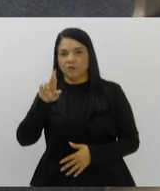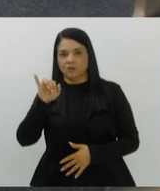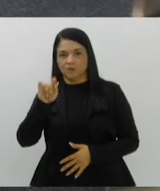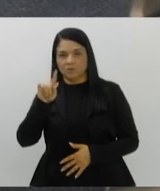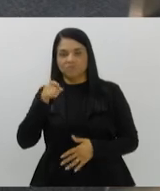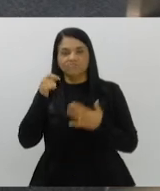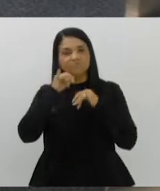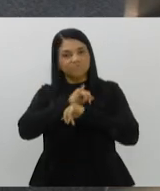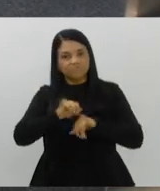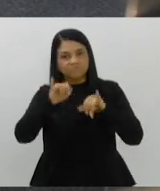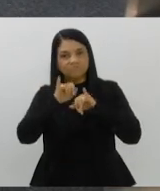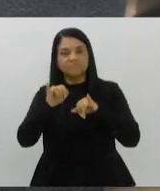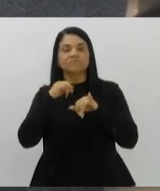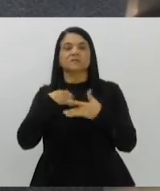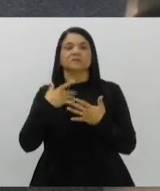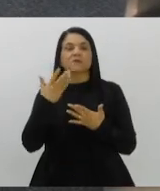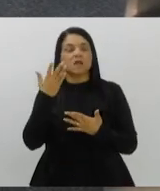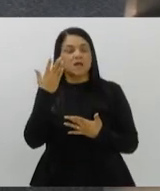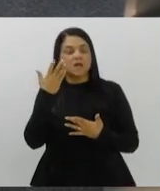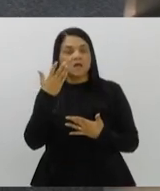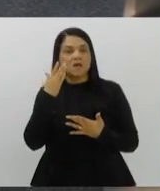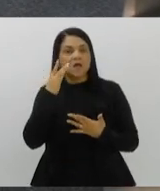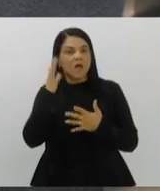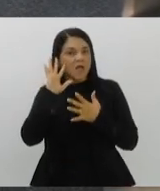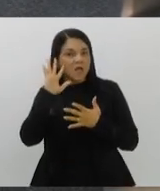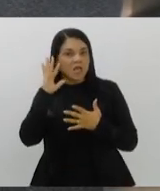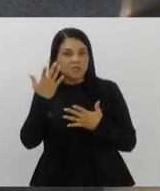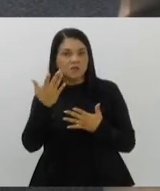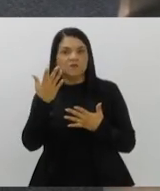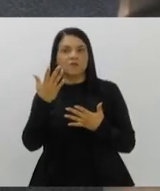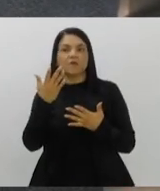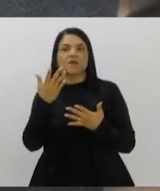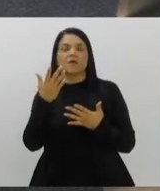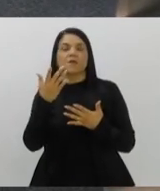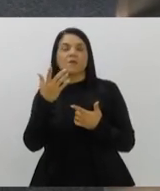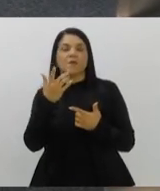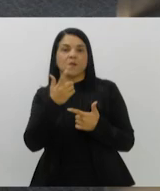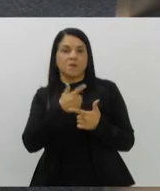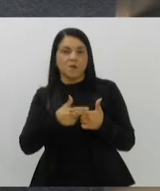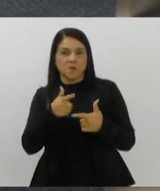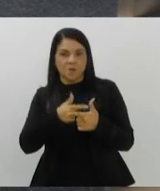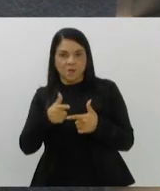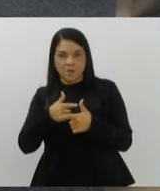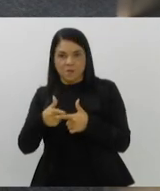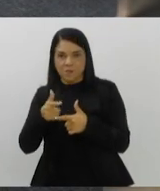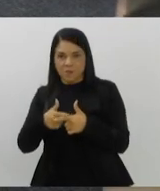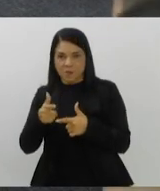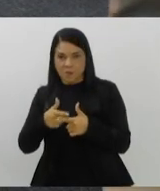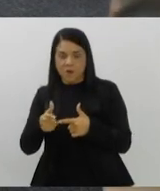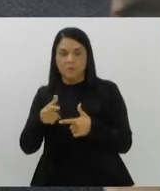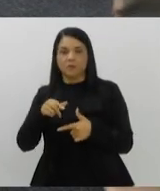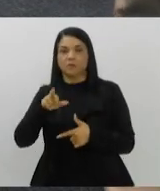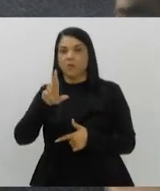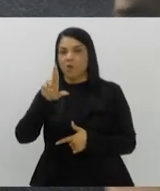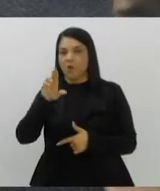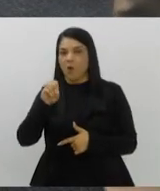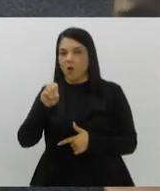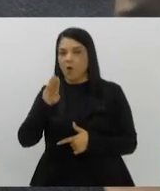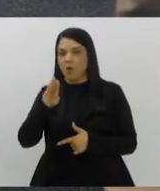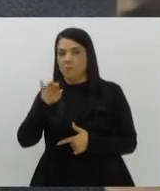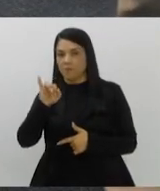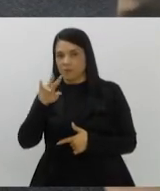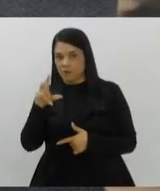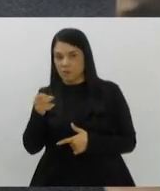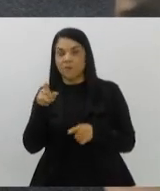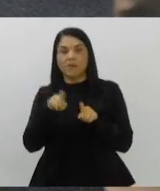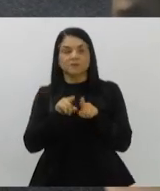está buscando para solucionar não só a questão da idade, mas a questão, não só a questão do Robinho, dizendo assim,